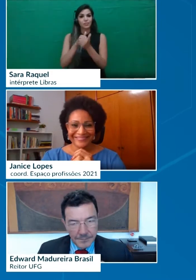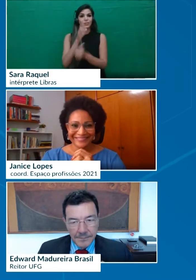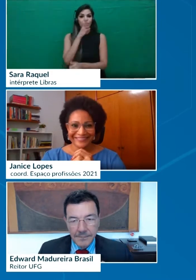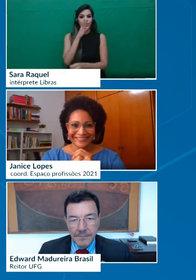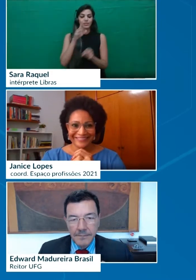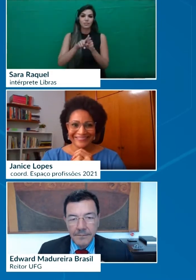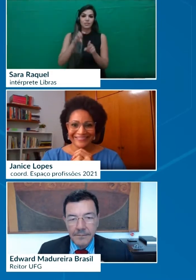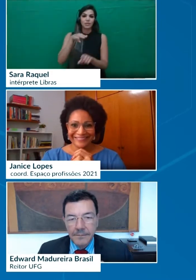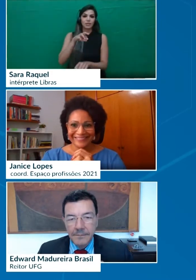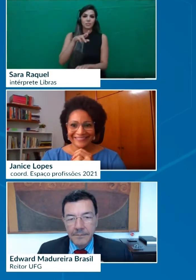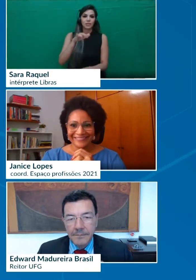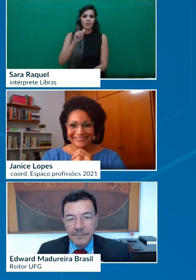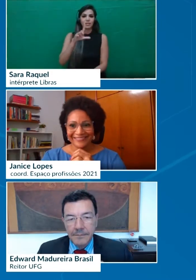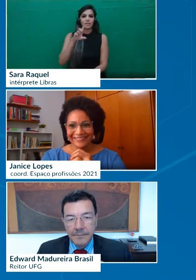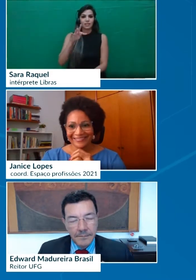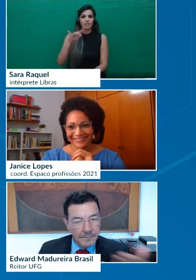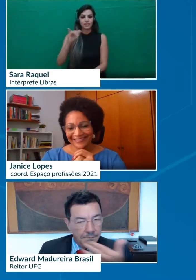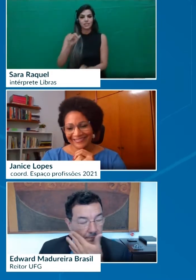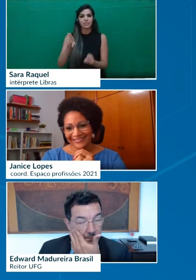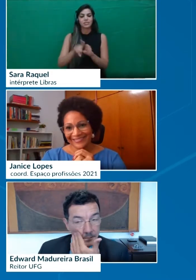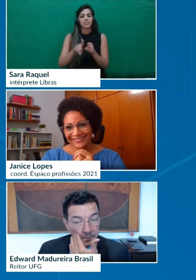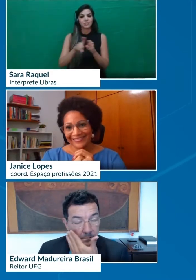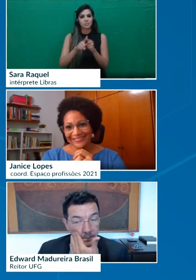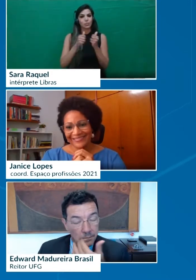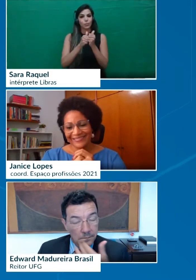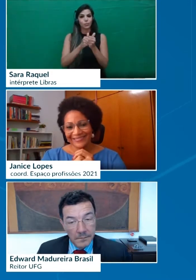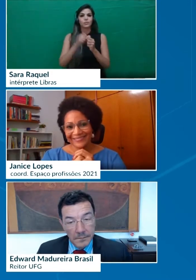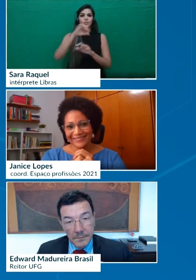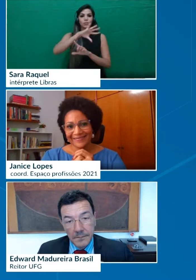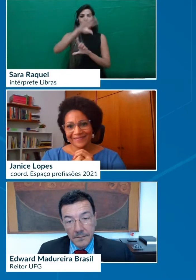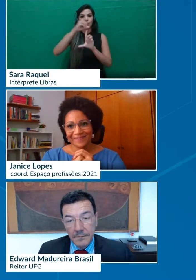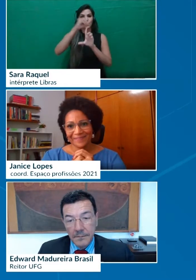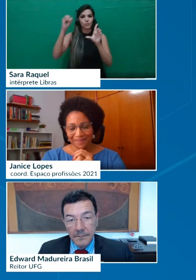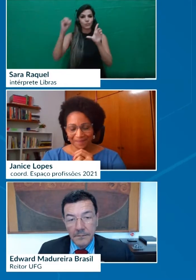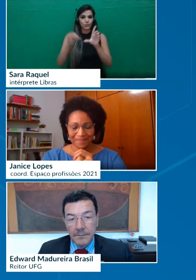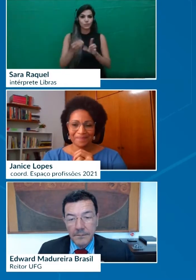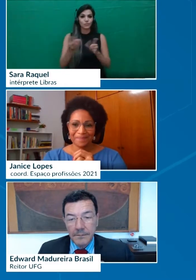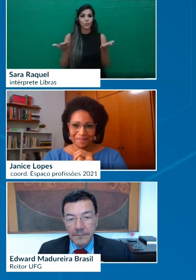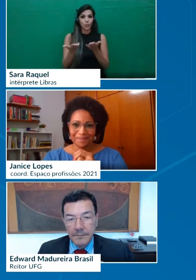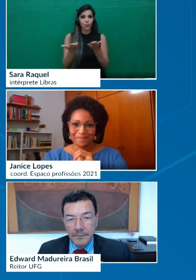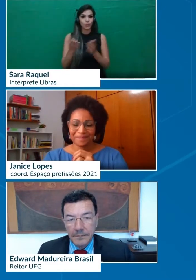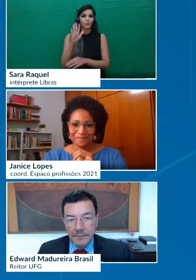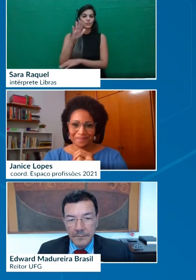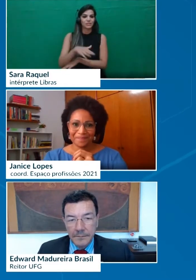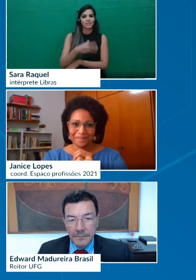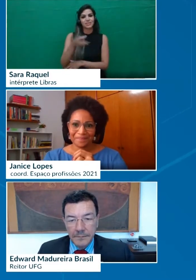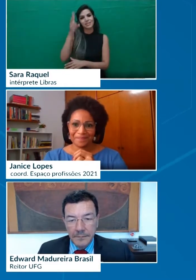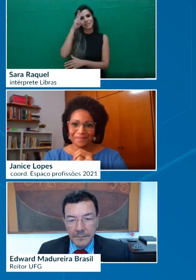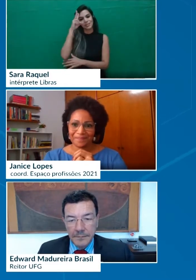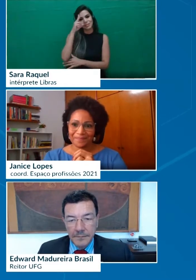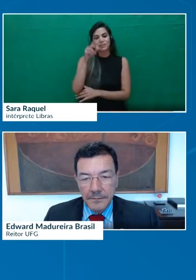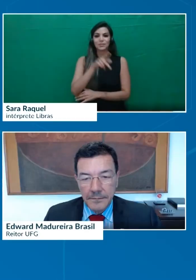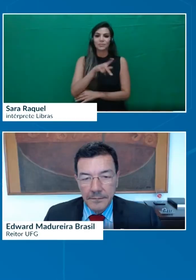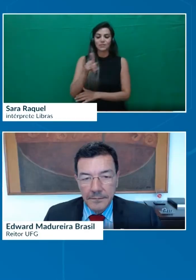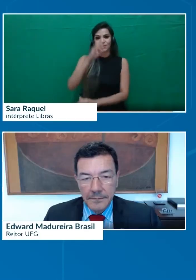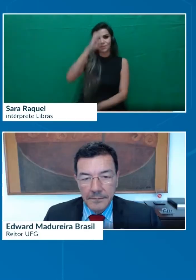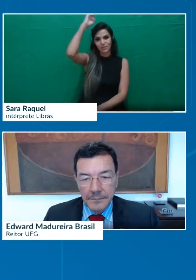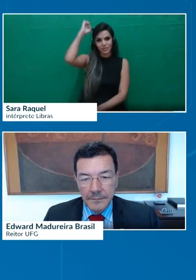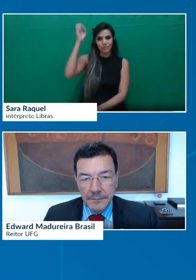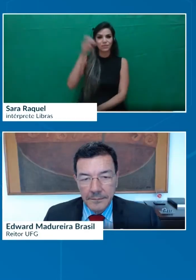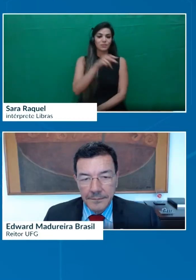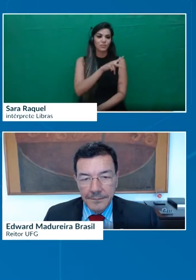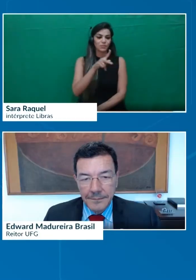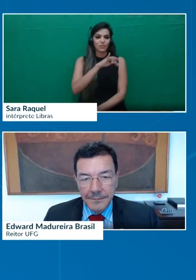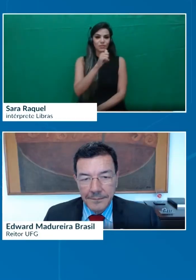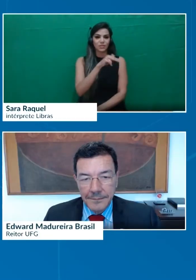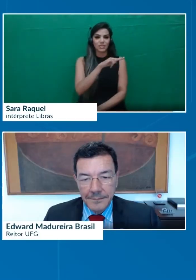está aqui acompanhando o Mundo UFG nessa tarde de segunda-feira. Professor Edivar, professora Janice citou